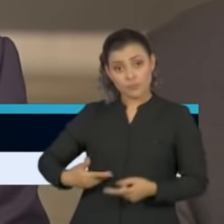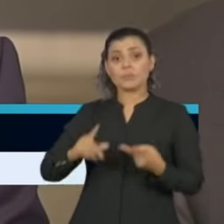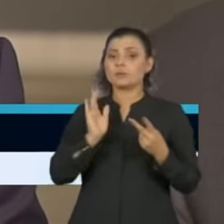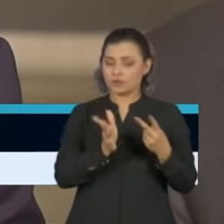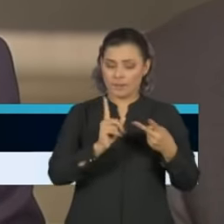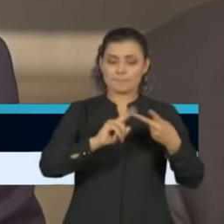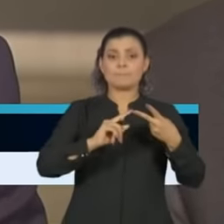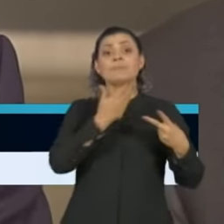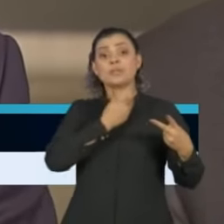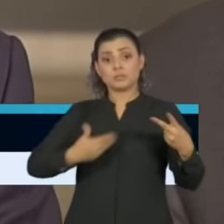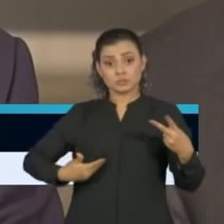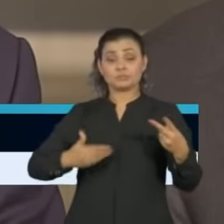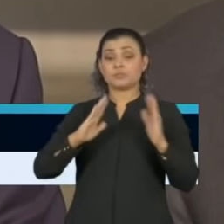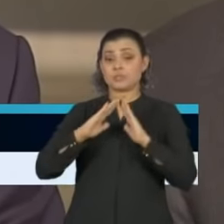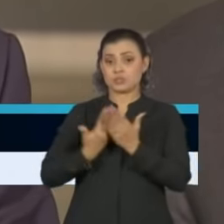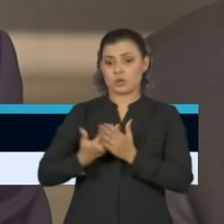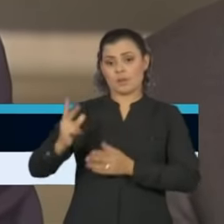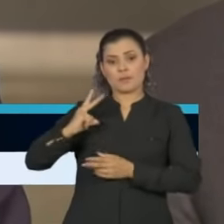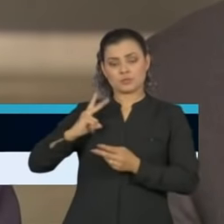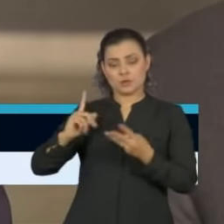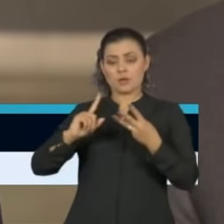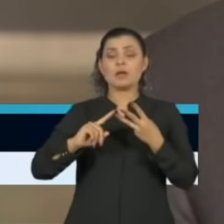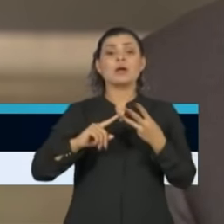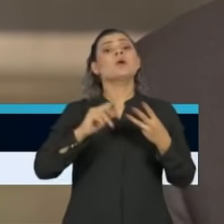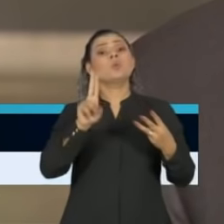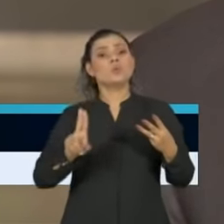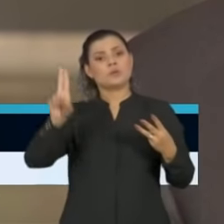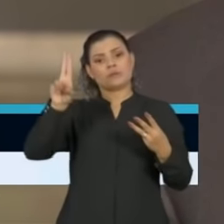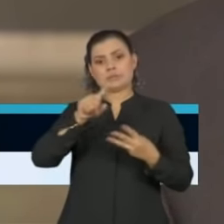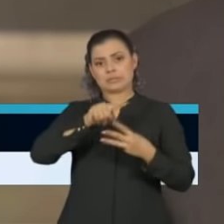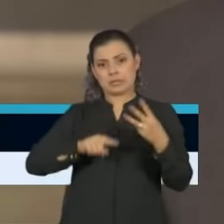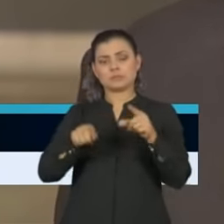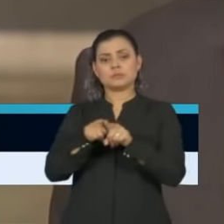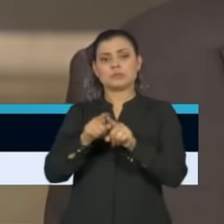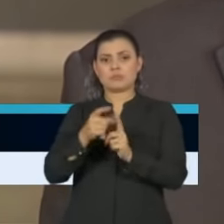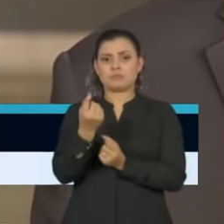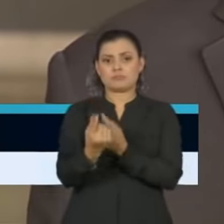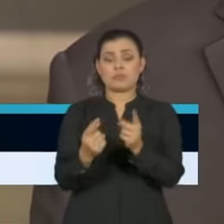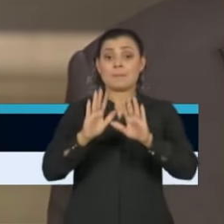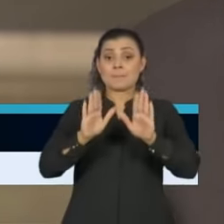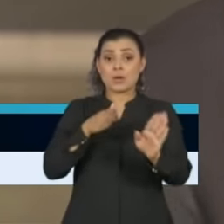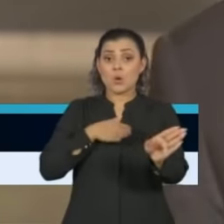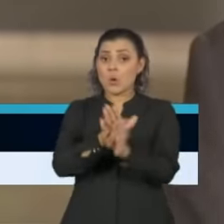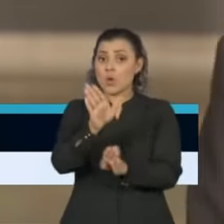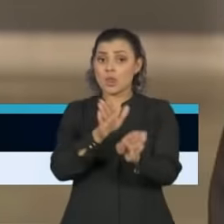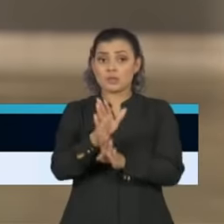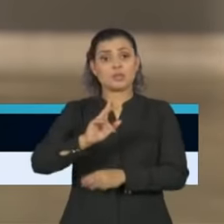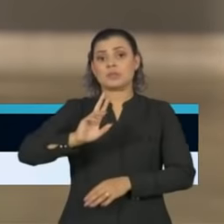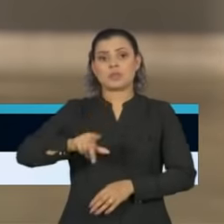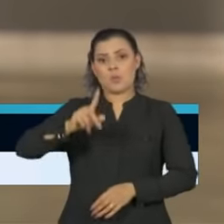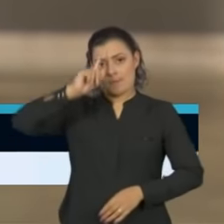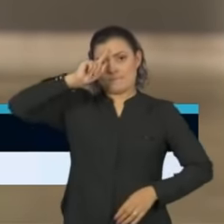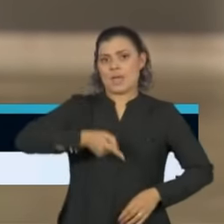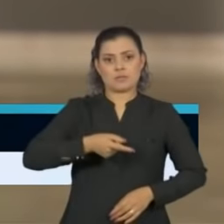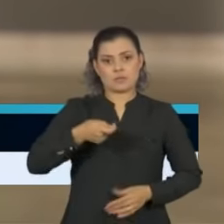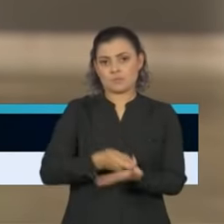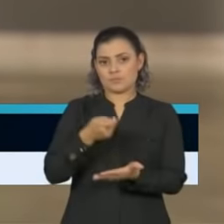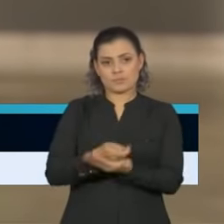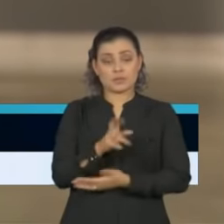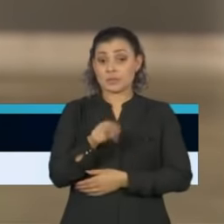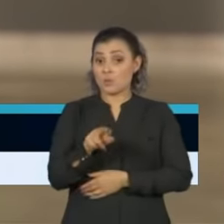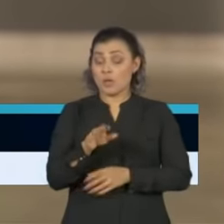todos têm autonomia para suas decisões, mas a recomendação, aqui não é uma determinação obrigatória,